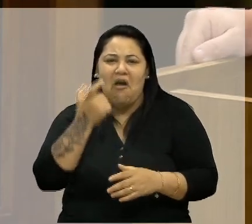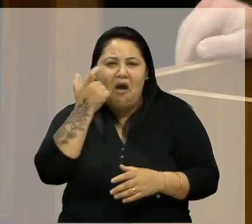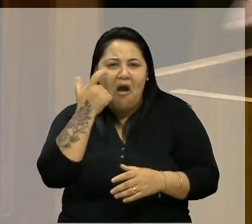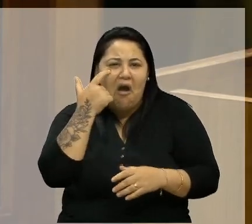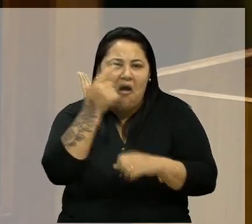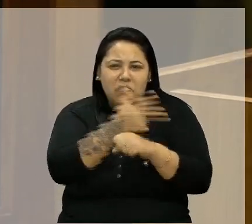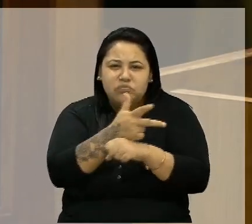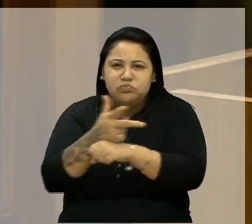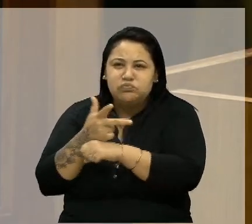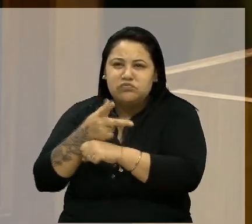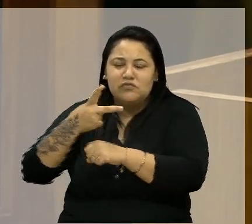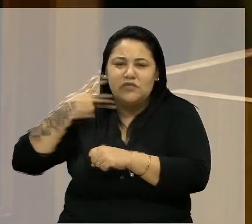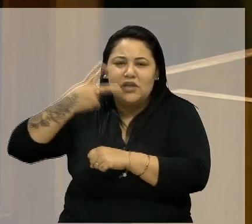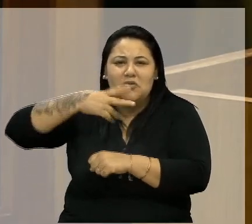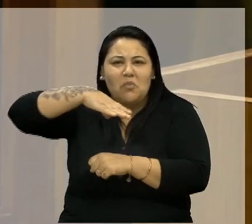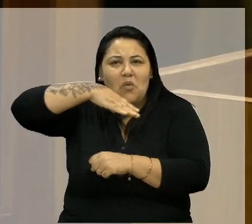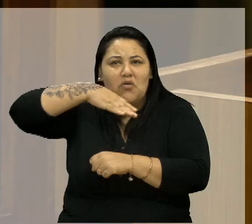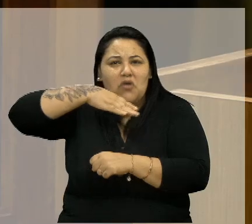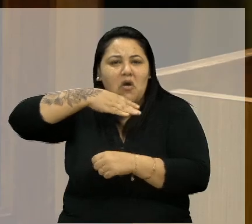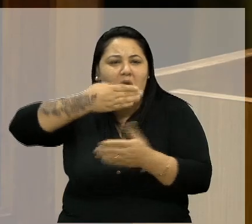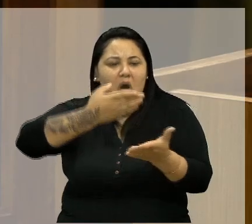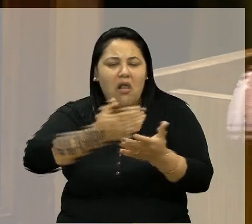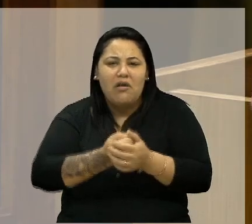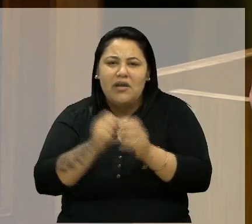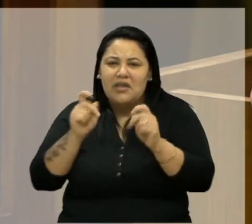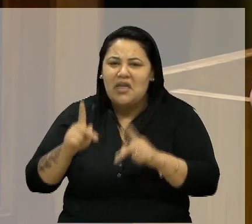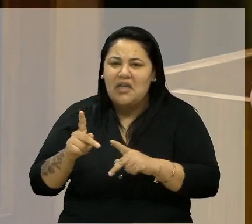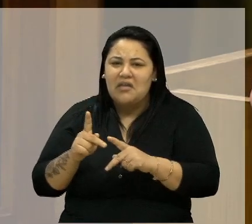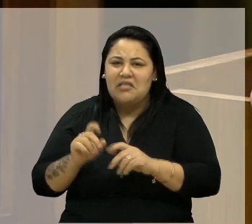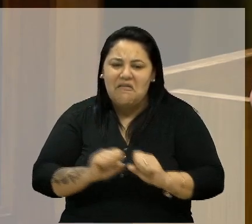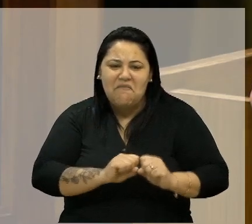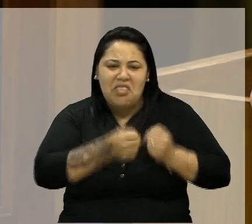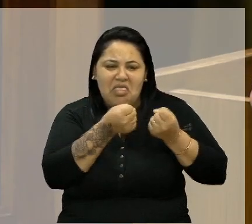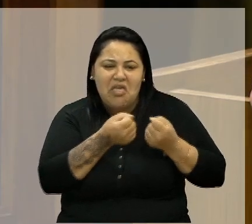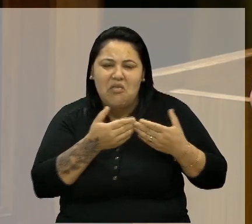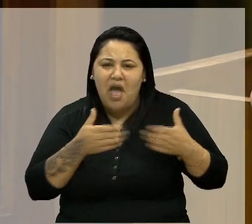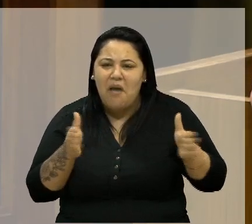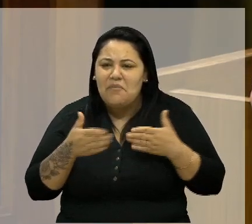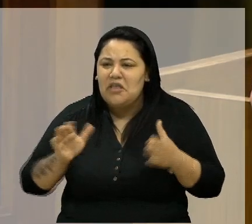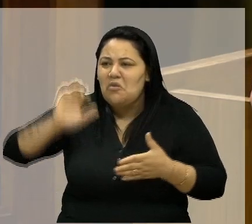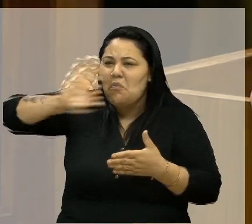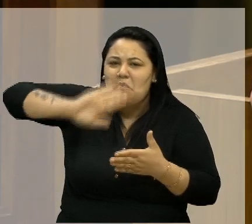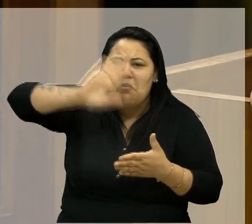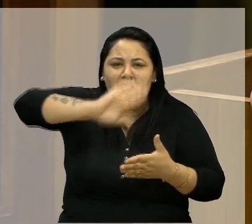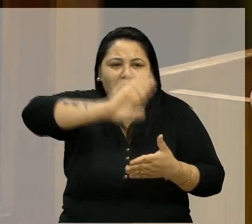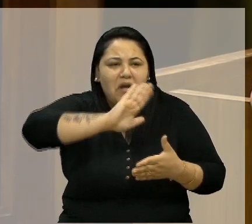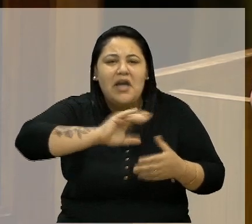vereador Bortola. Estava lá quem passando o pano lá, abrindo porta. Quem que era?